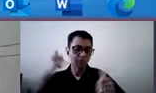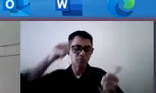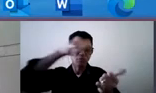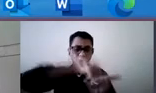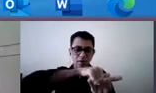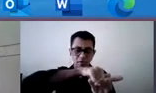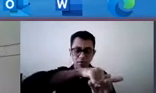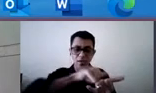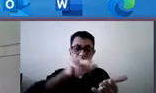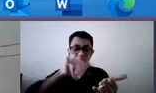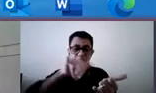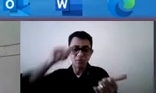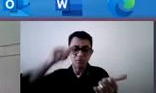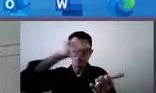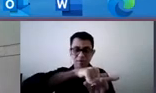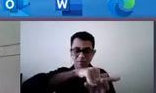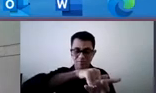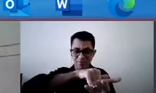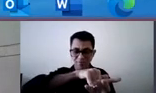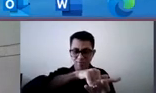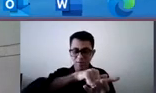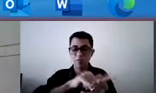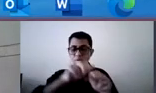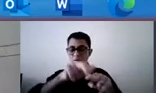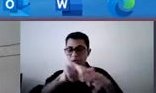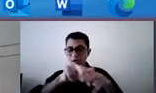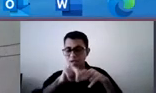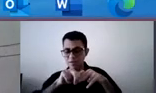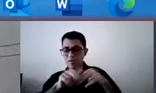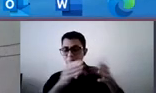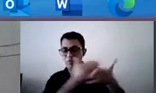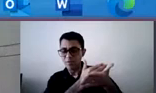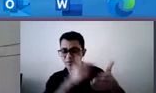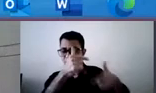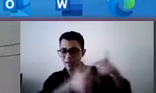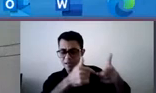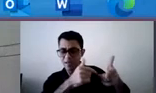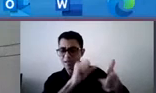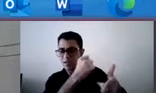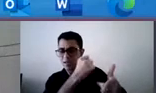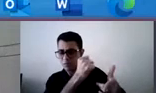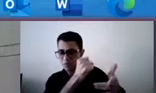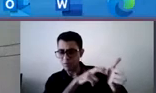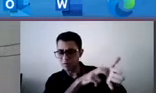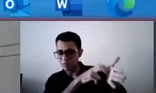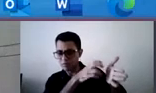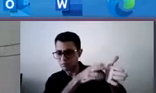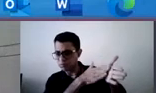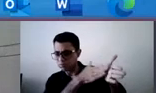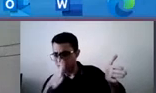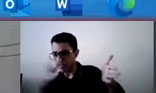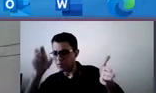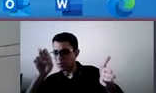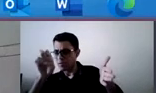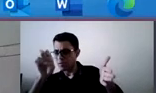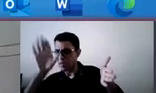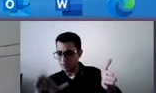atender ninguém fora de horário. No meu caso, eu trabalho das 8 às 5, mas vocês, o meu horário de trabalho é